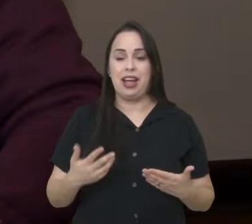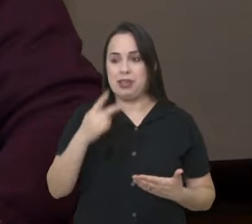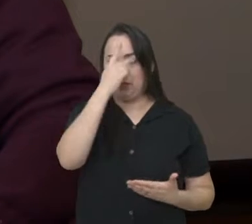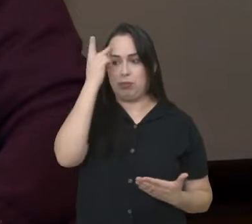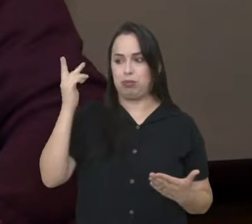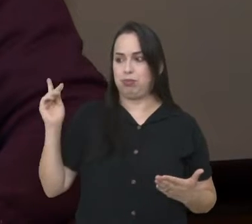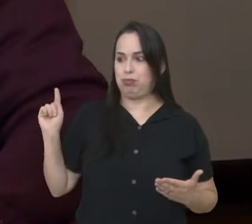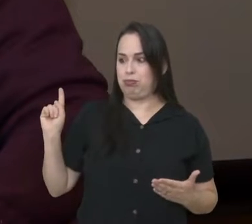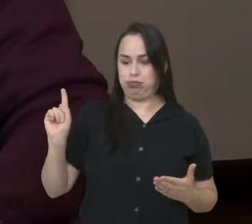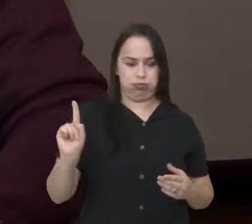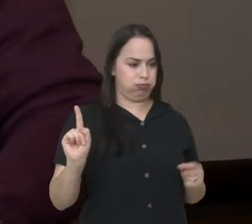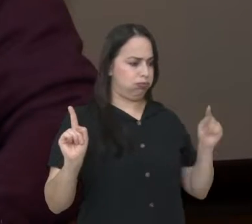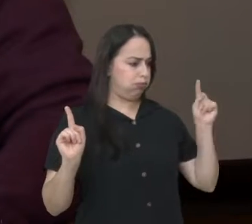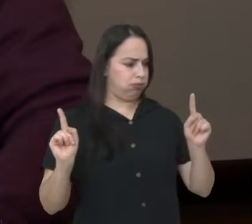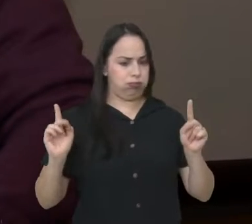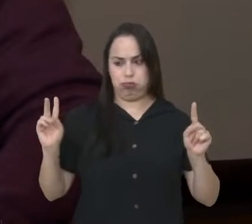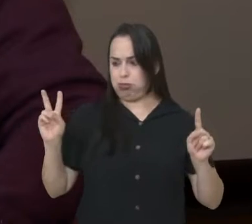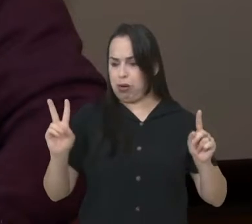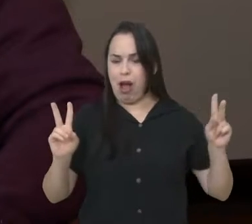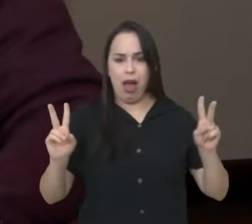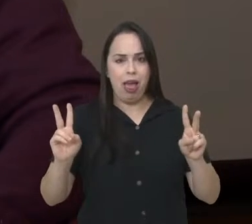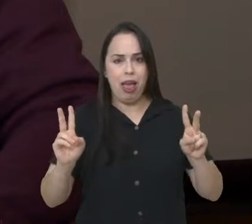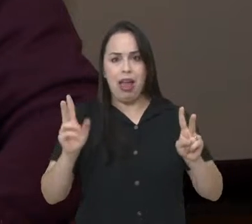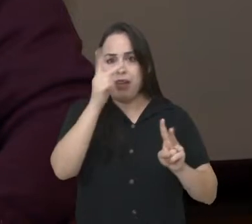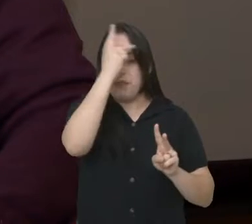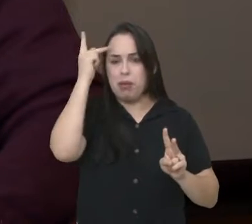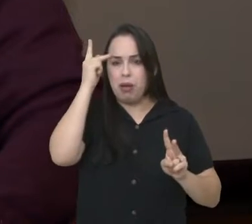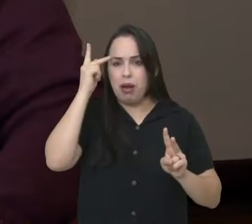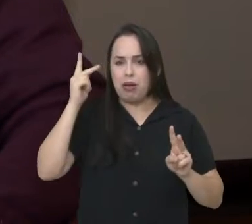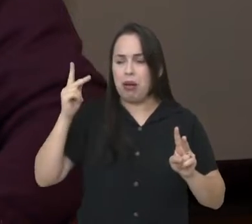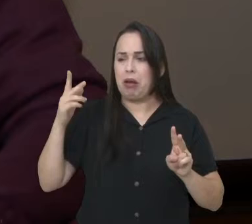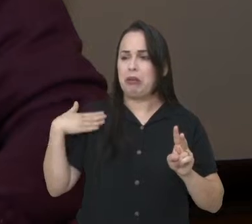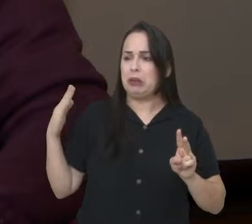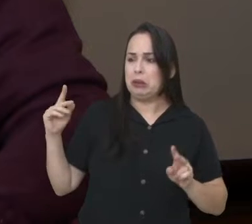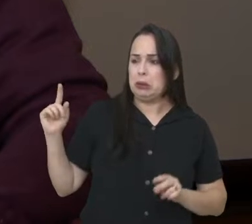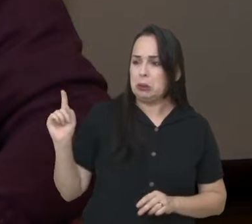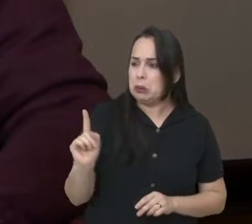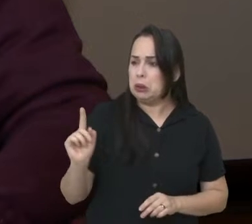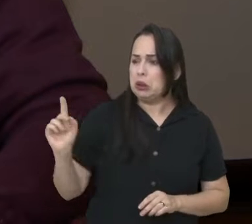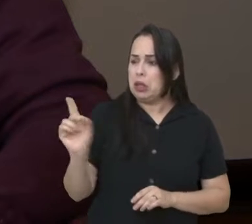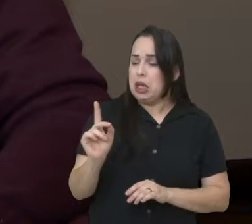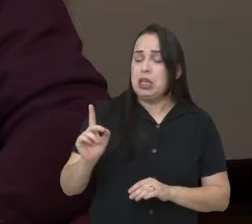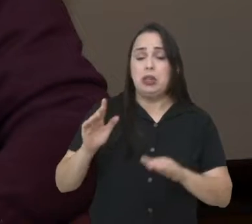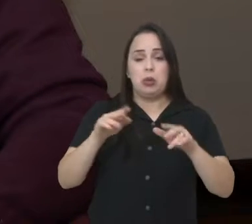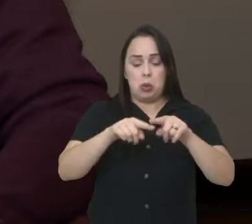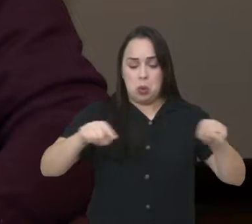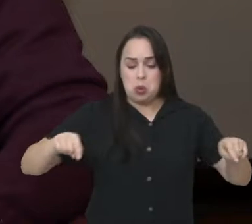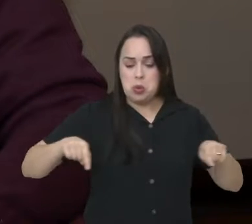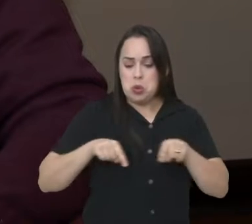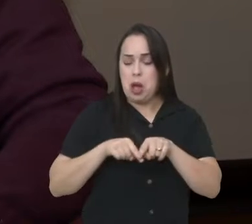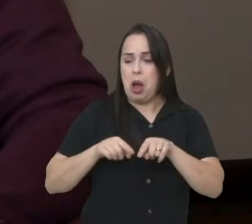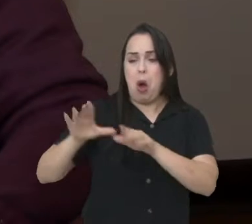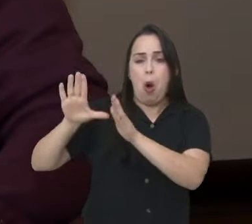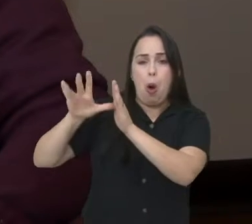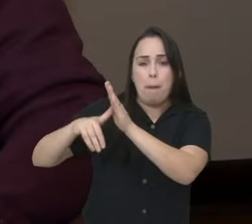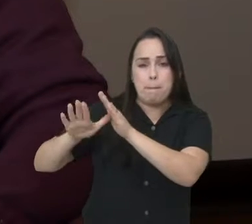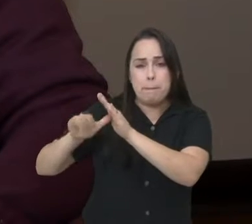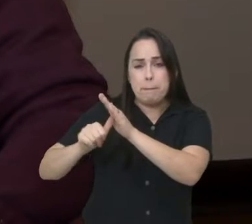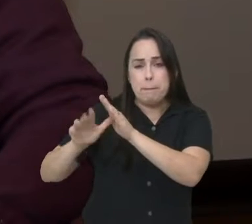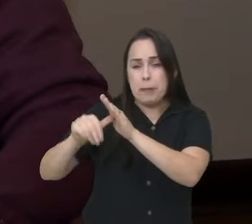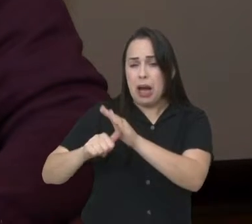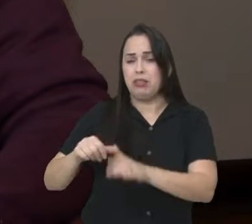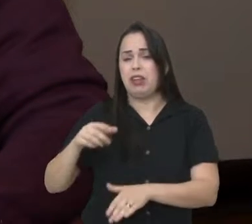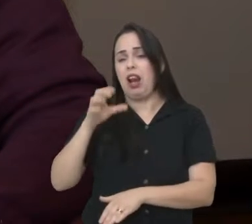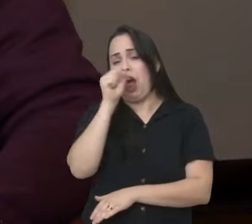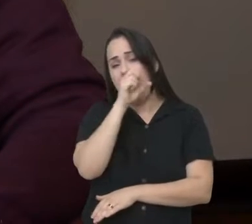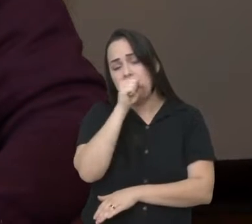né? E começou a entrar muita gente, roubava laranja, e com caminhão às vezes